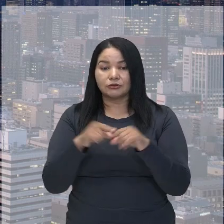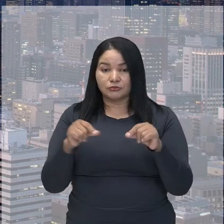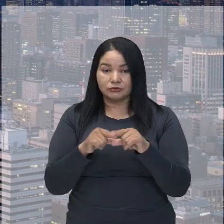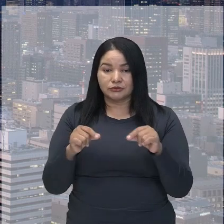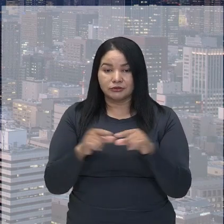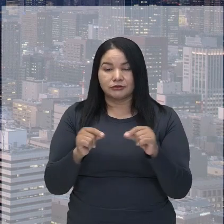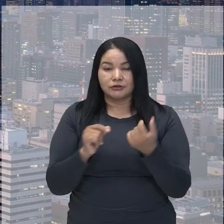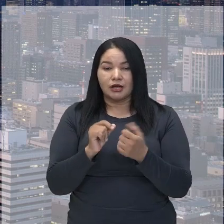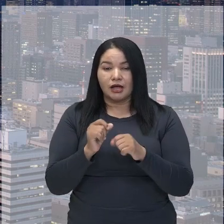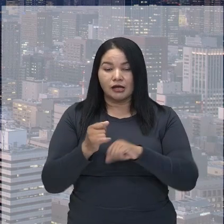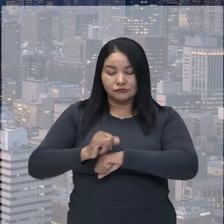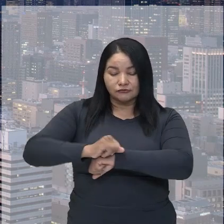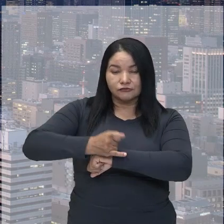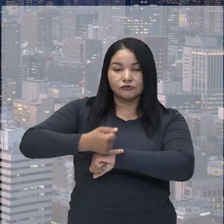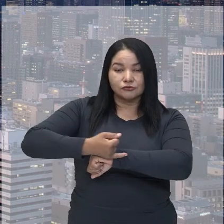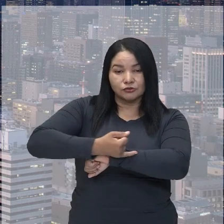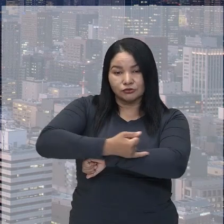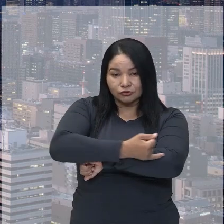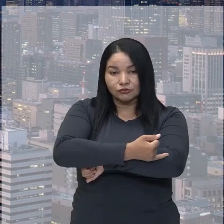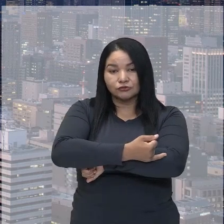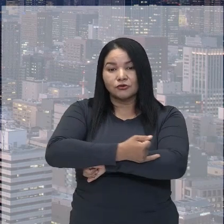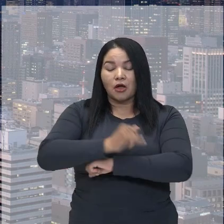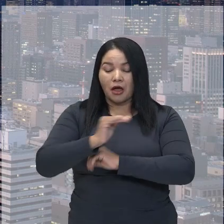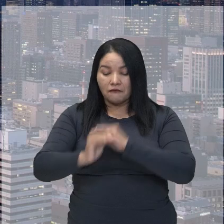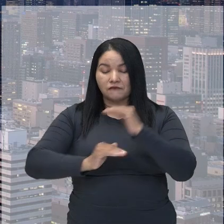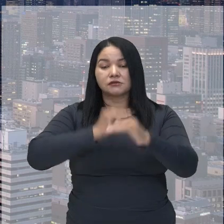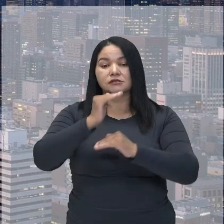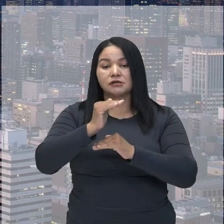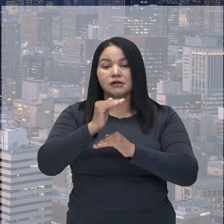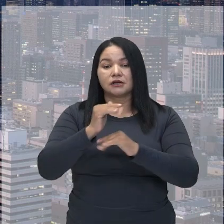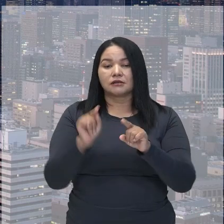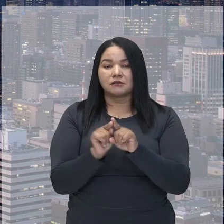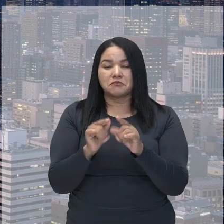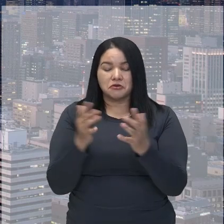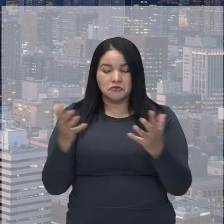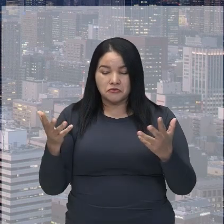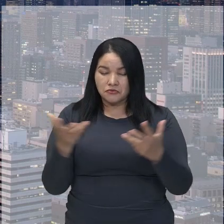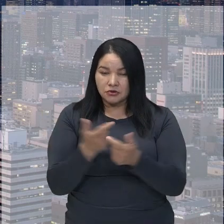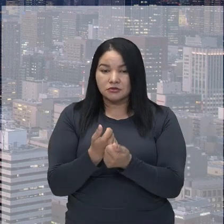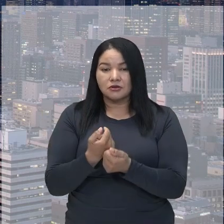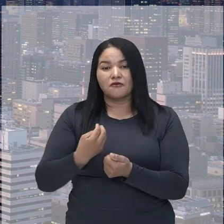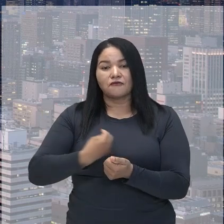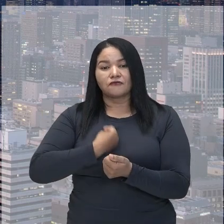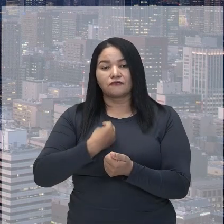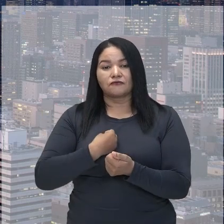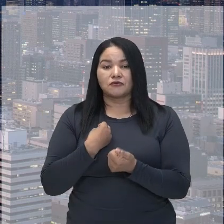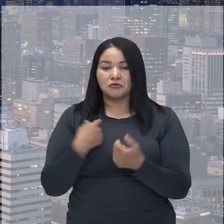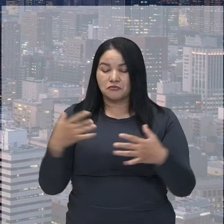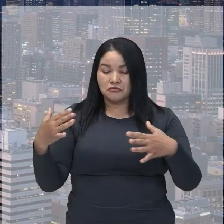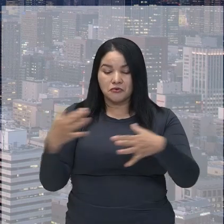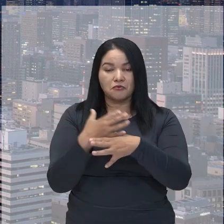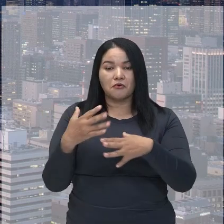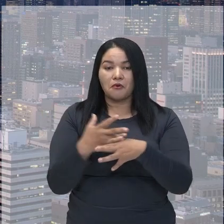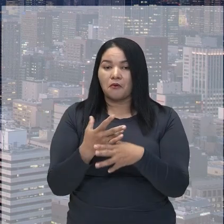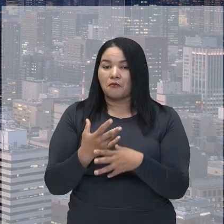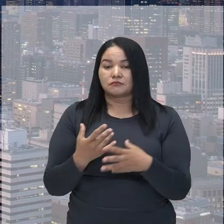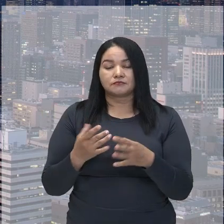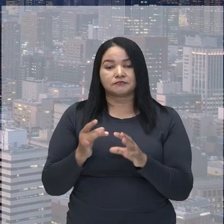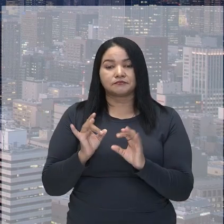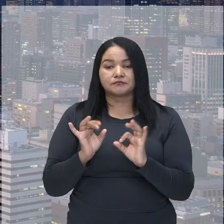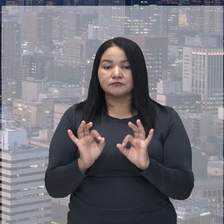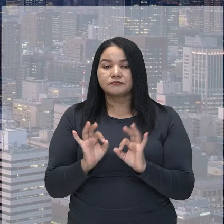avançada, transporte eficiente e alta qualidade de vida urbana, apesar dos desafios que